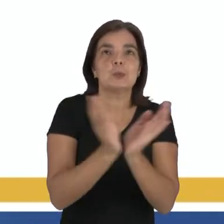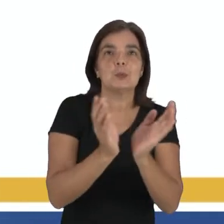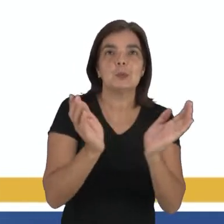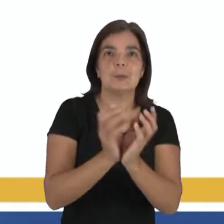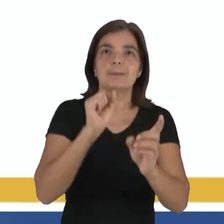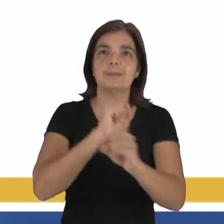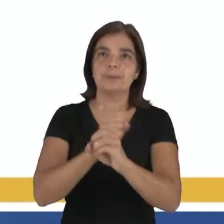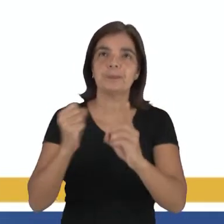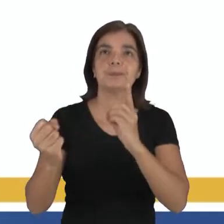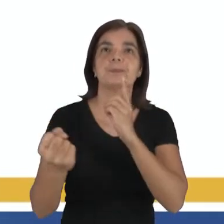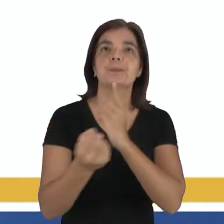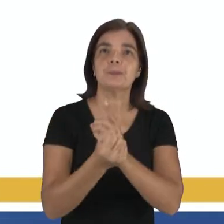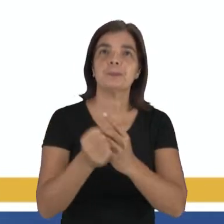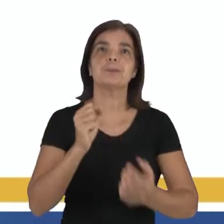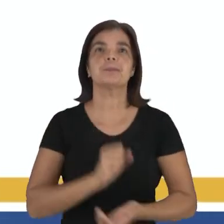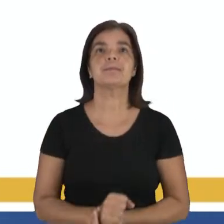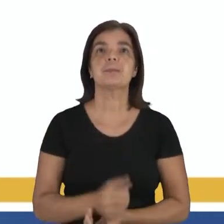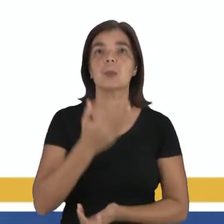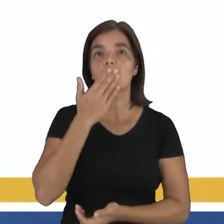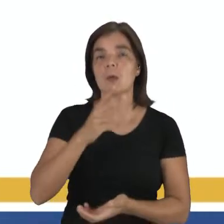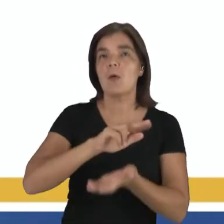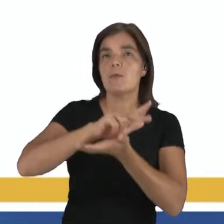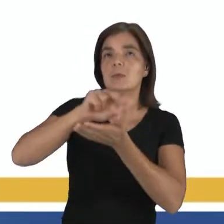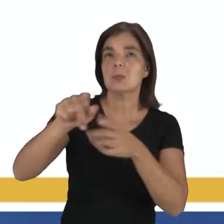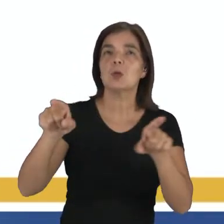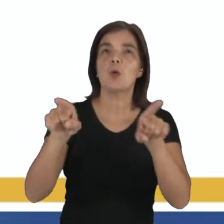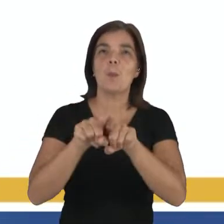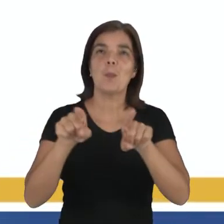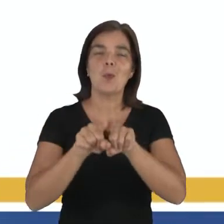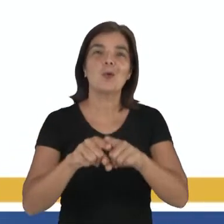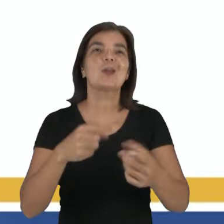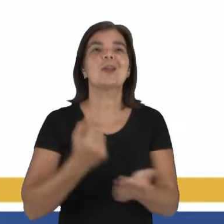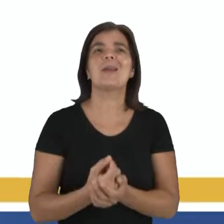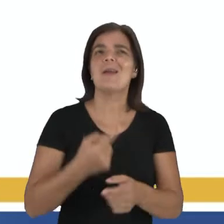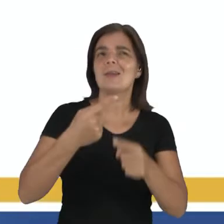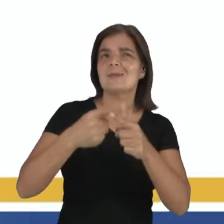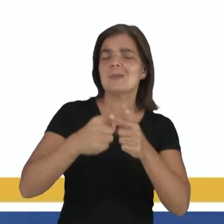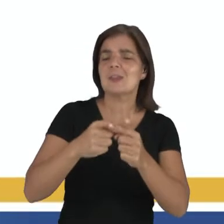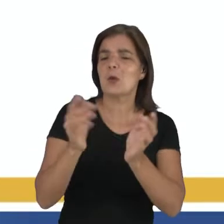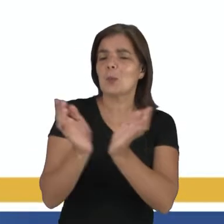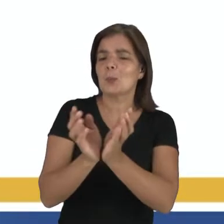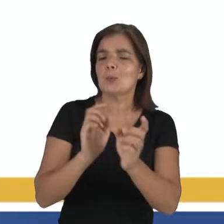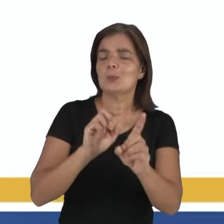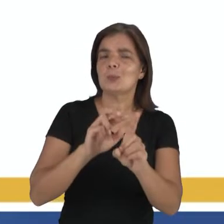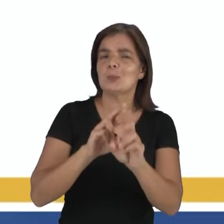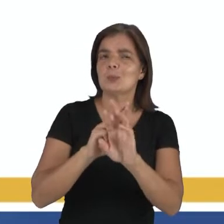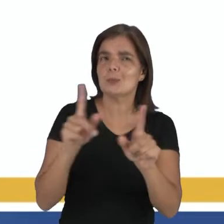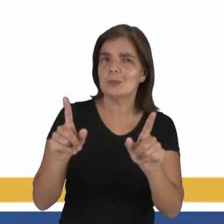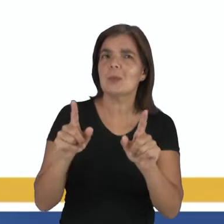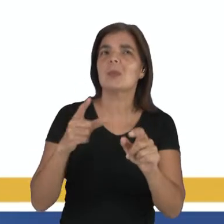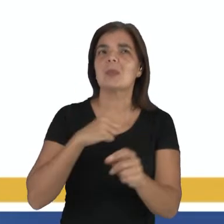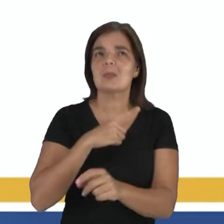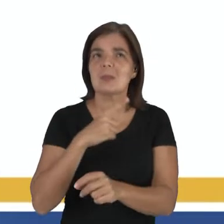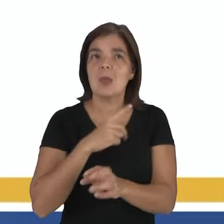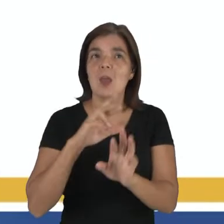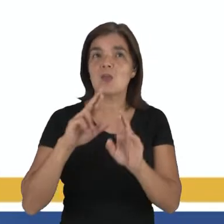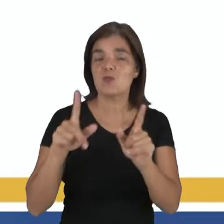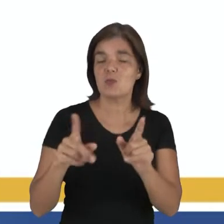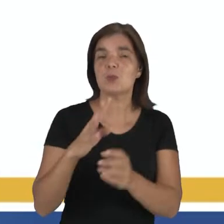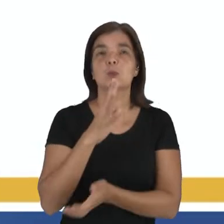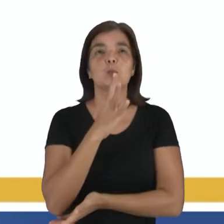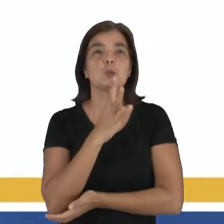grupos sociais. Este tipo de variação ocorre porque diferentes grupos sociais possuem